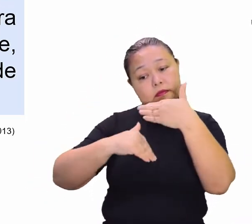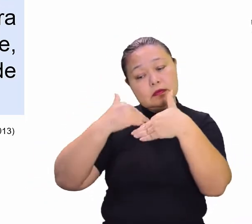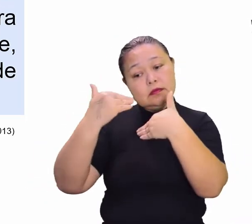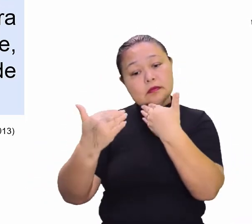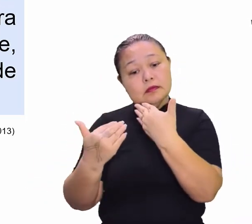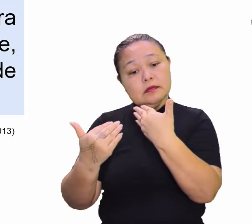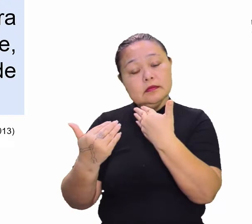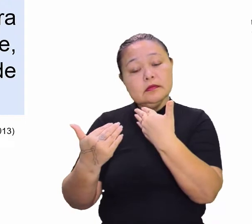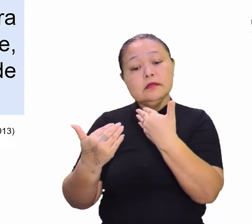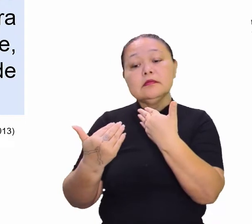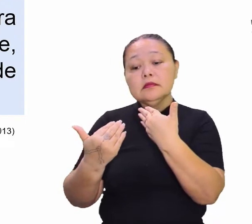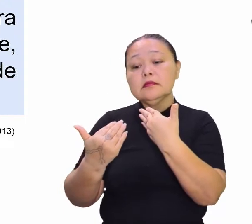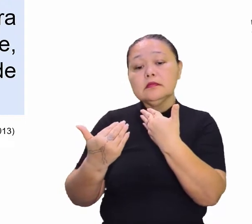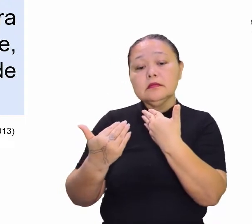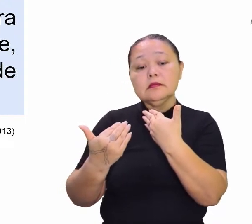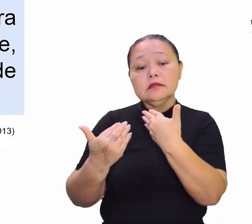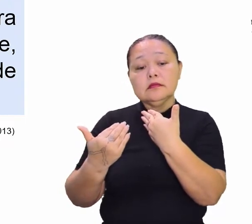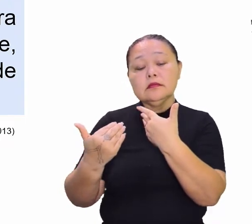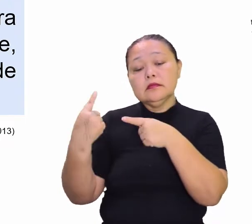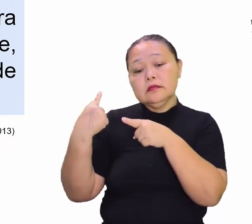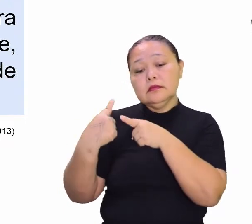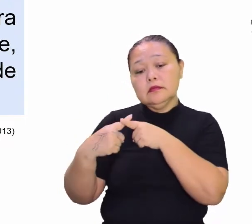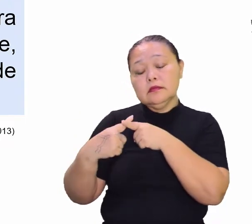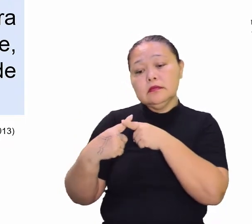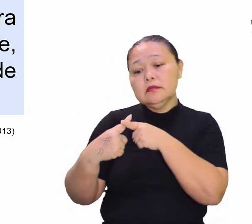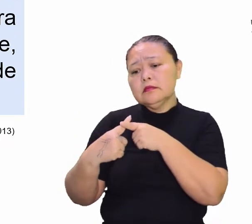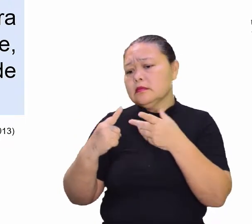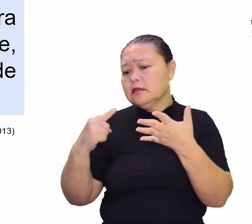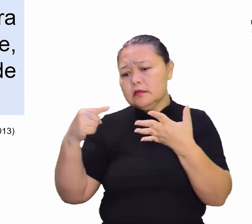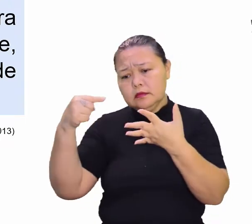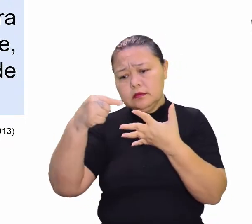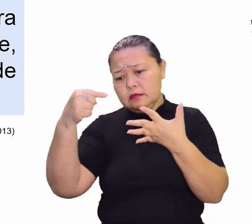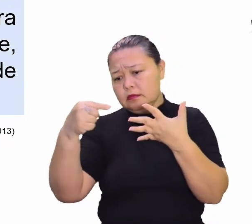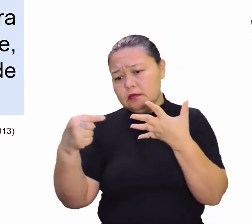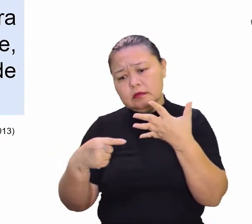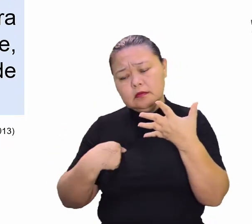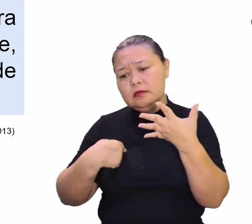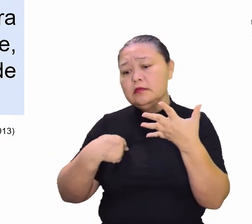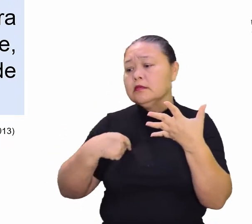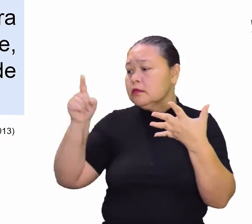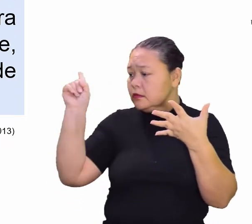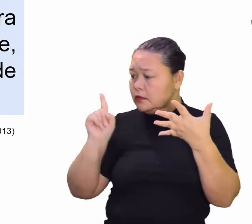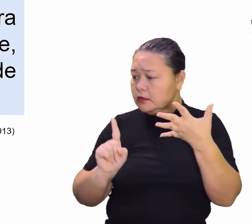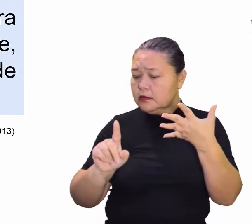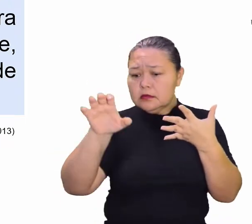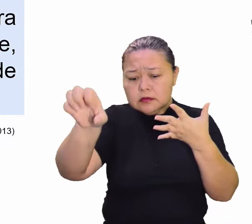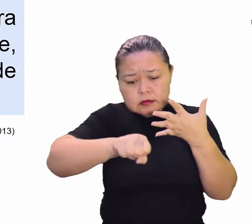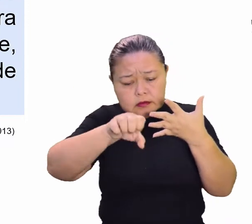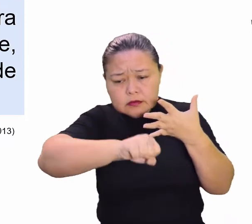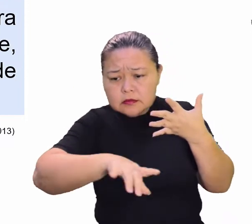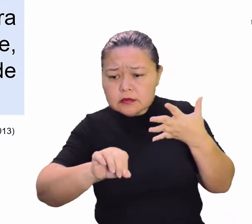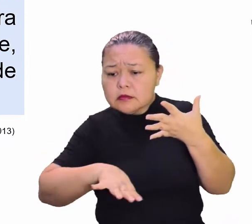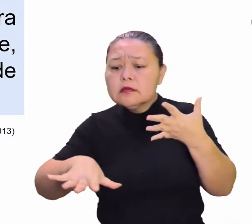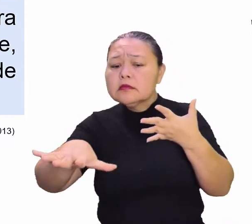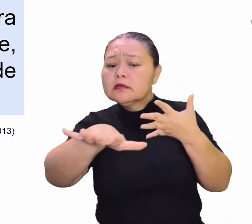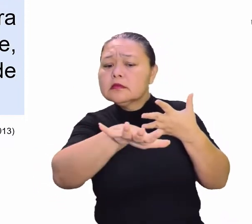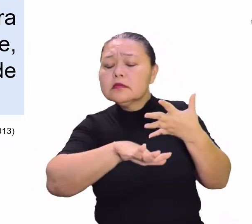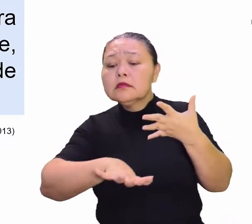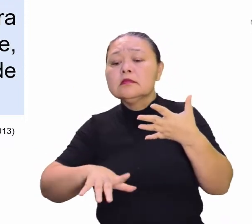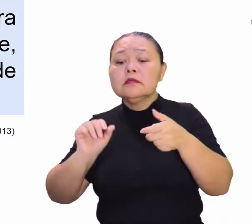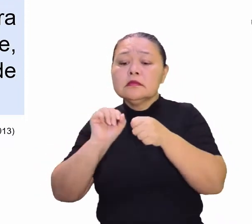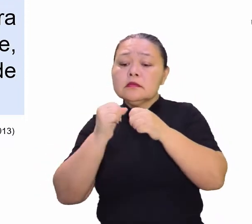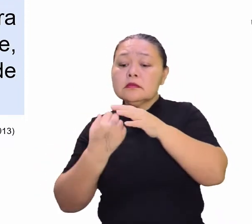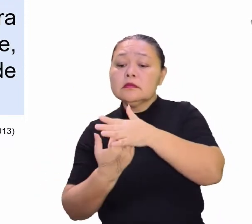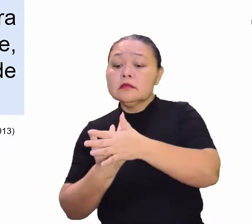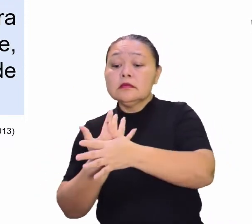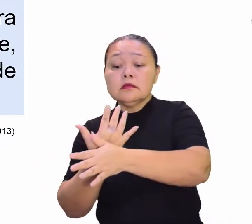produtivo, isso aqui principalmente aí por conta de vários motivos, né? Quando o colonizador chegou dentro dessas áreas, ele começou a produzir